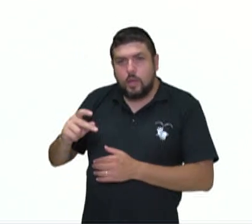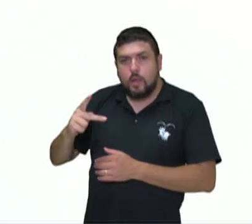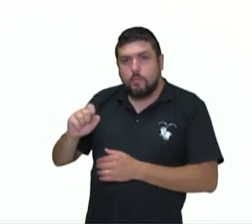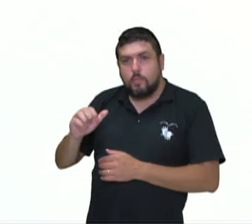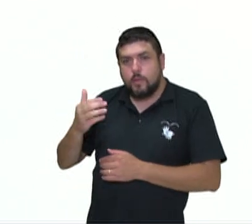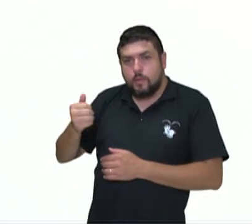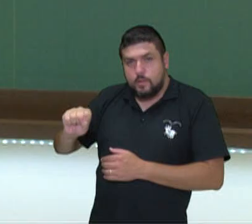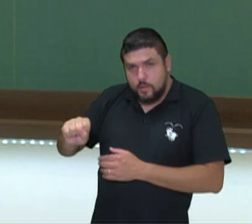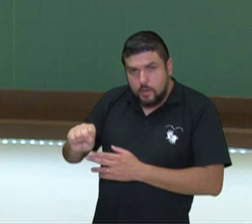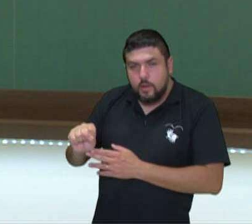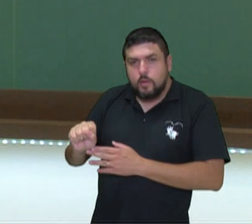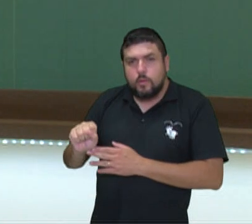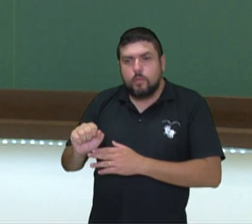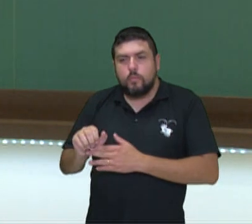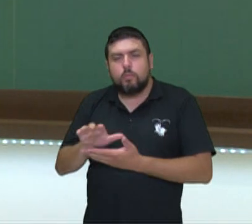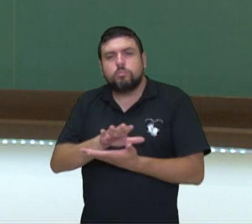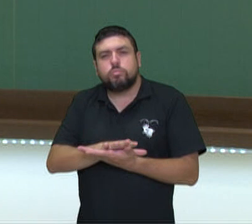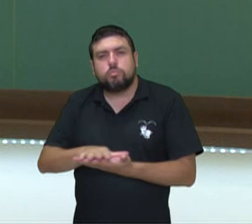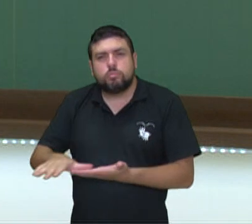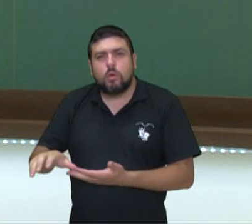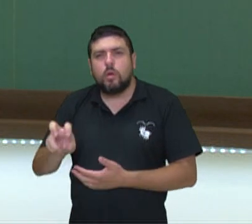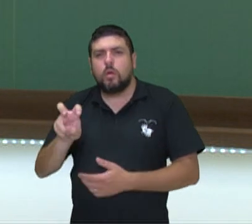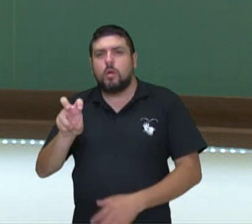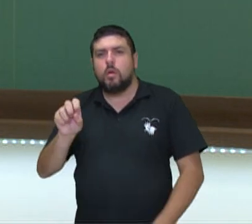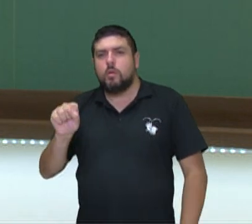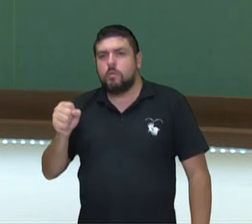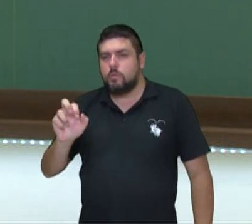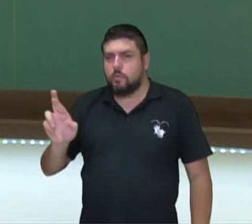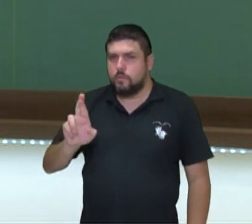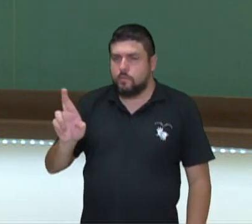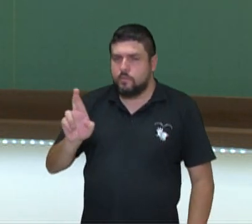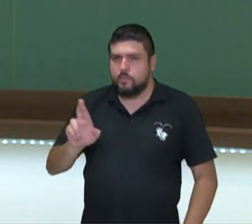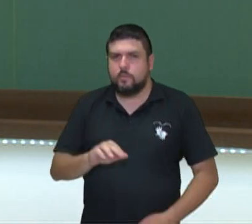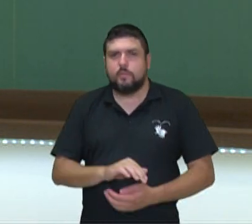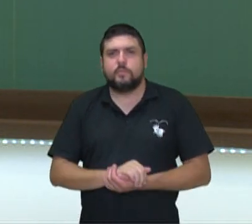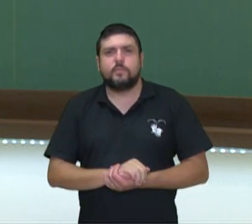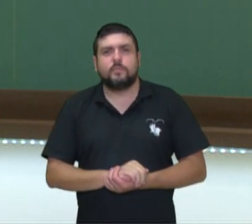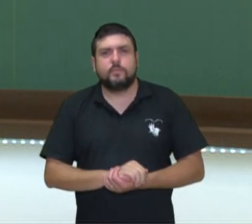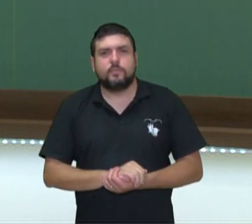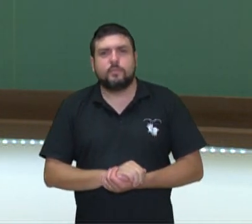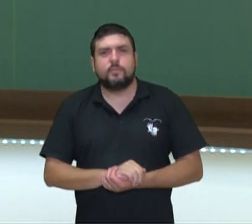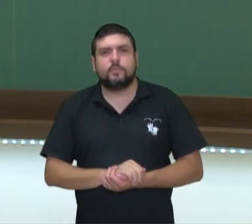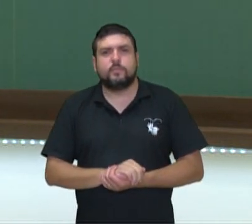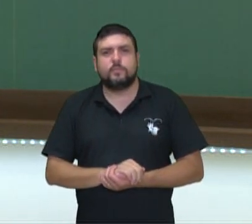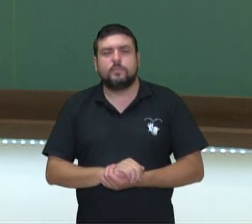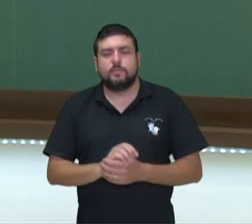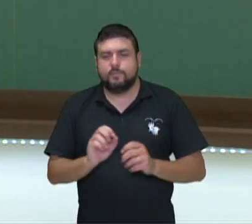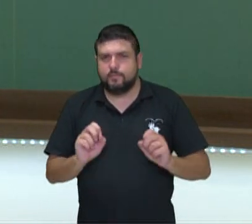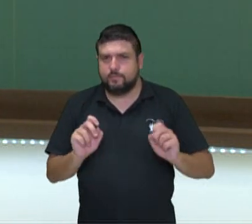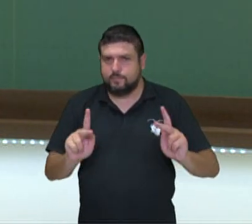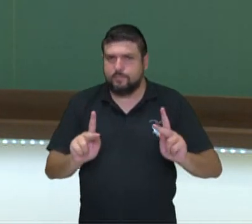R$ 58,00 de custo para a produção dessas peças. Tudo bem?